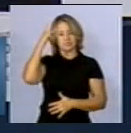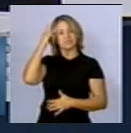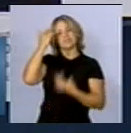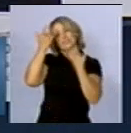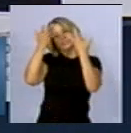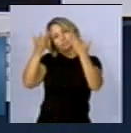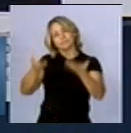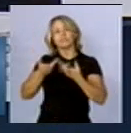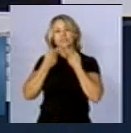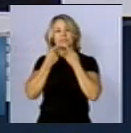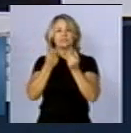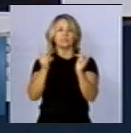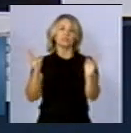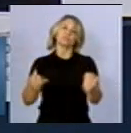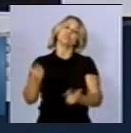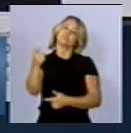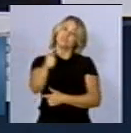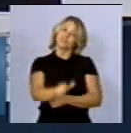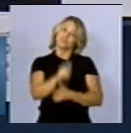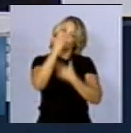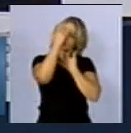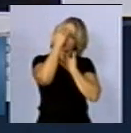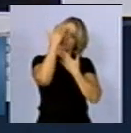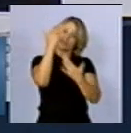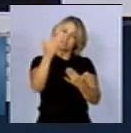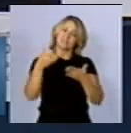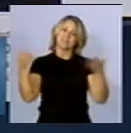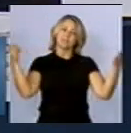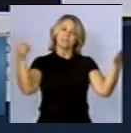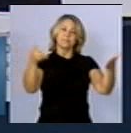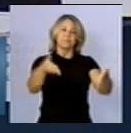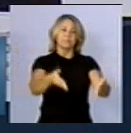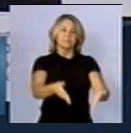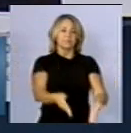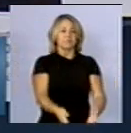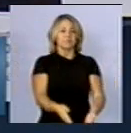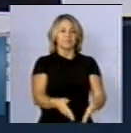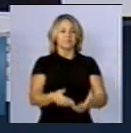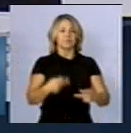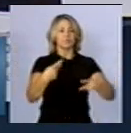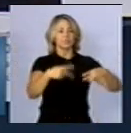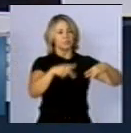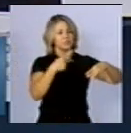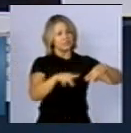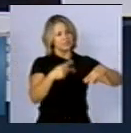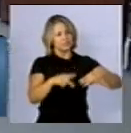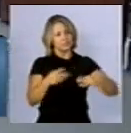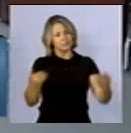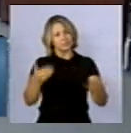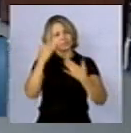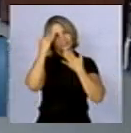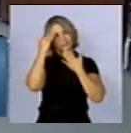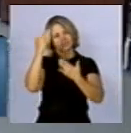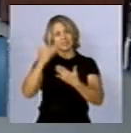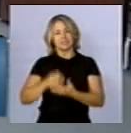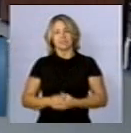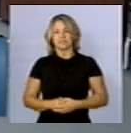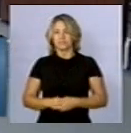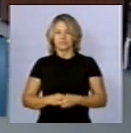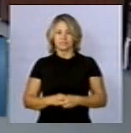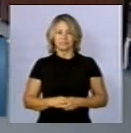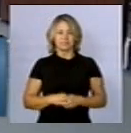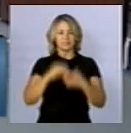silêncio E mais uma vez agradecendo a participação no ministério público no evento obrigado agradeço